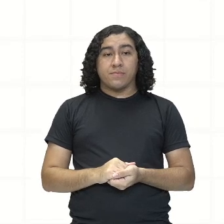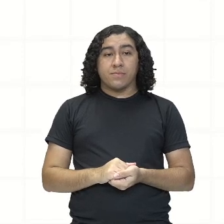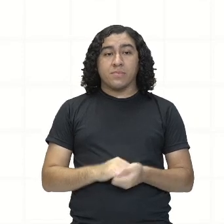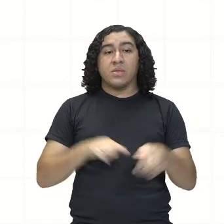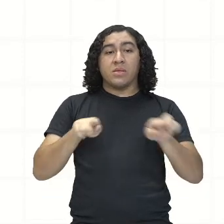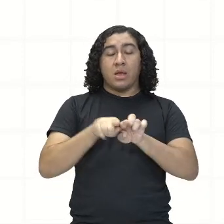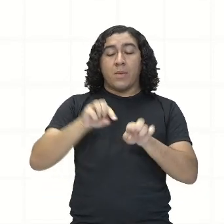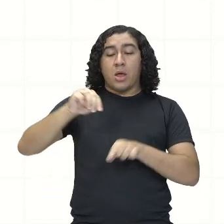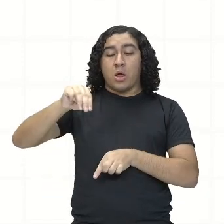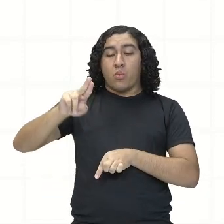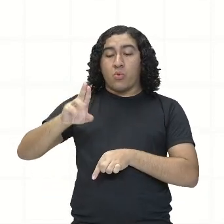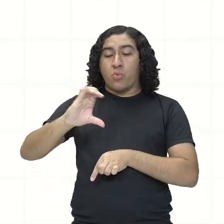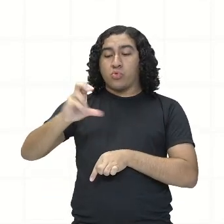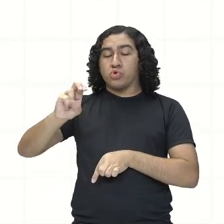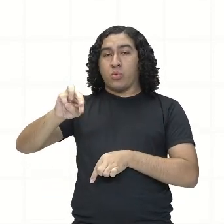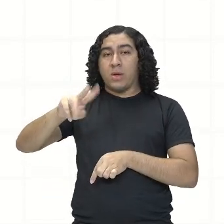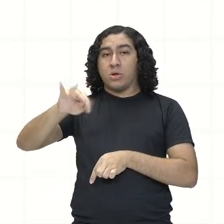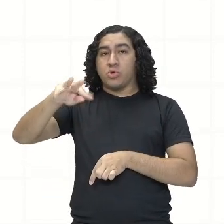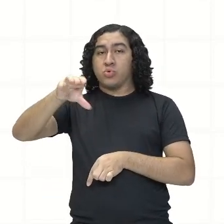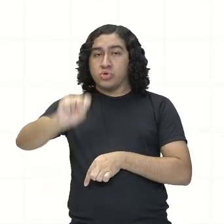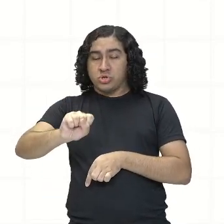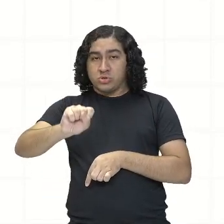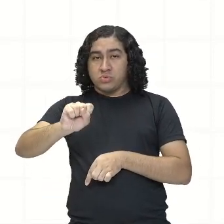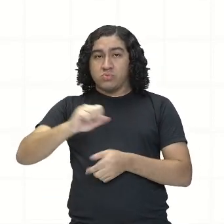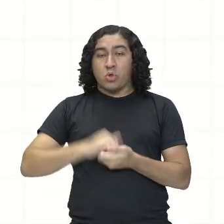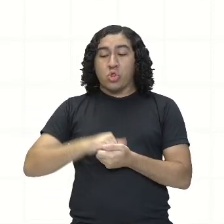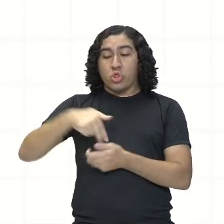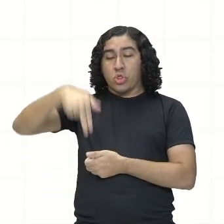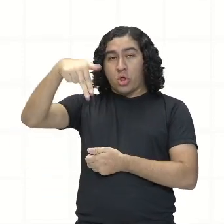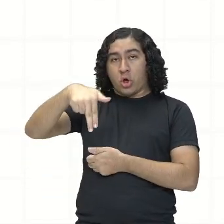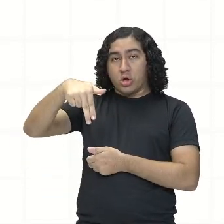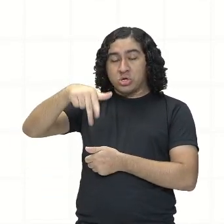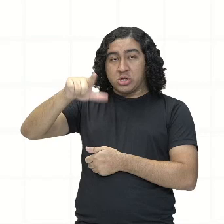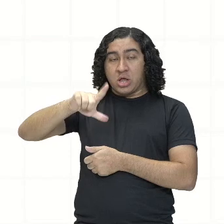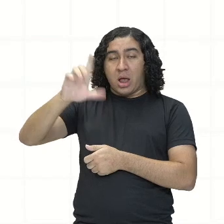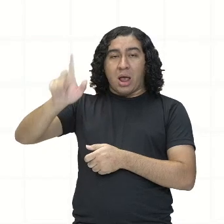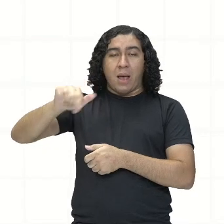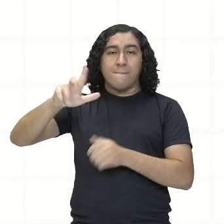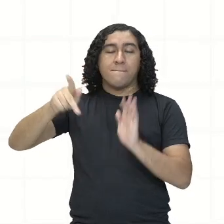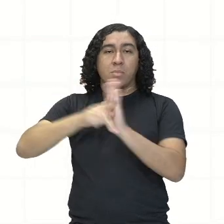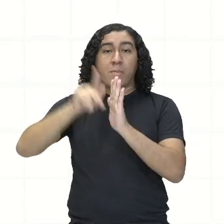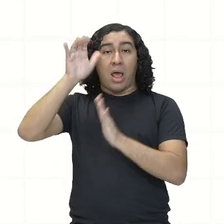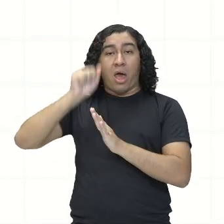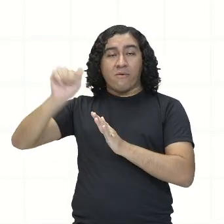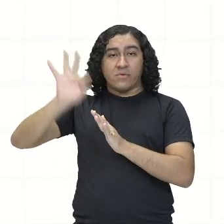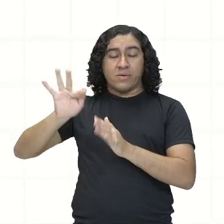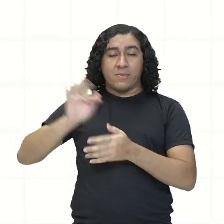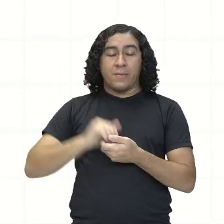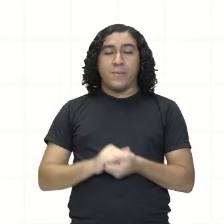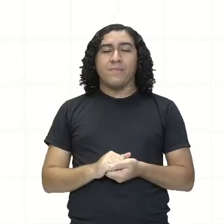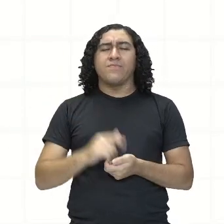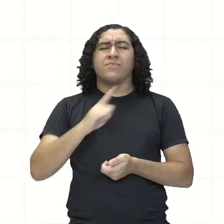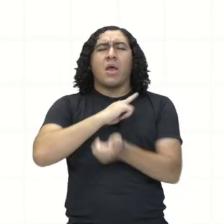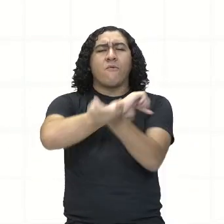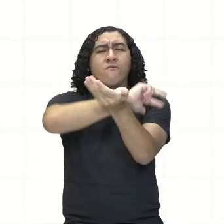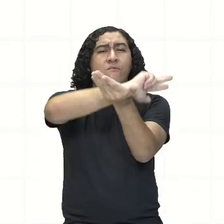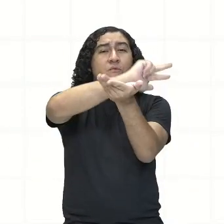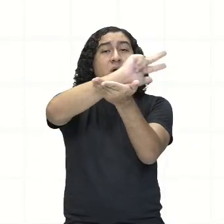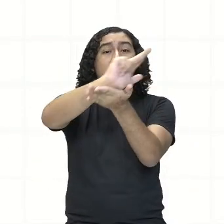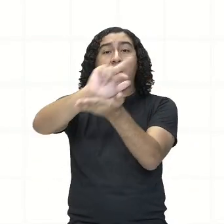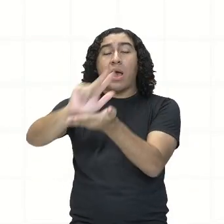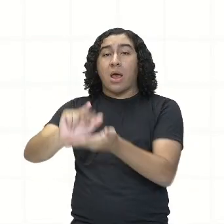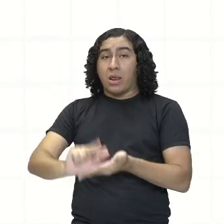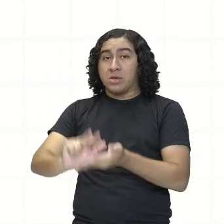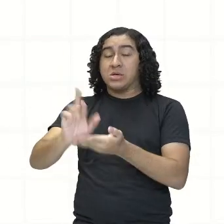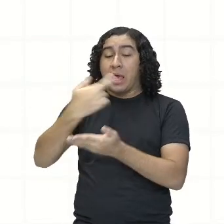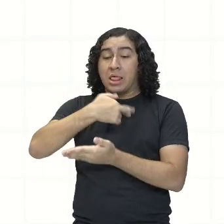no norte da África. Então, observem aqui que eu tenho uma variedade de religiões